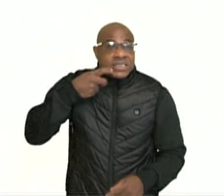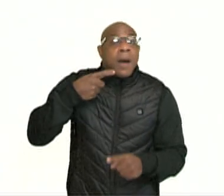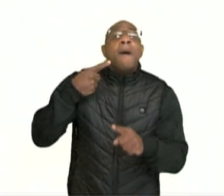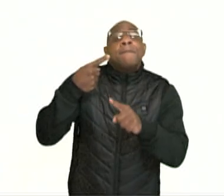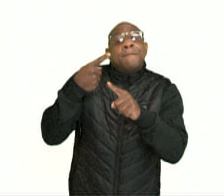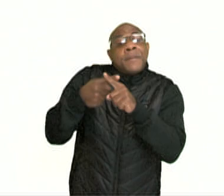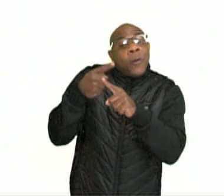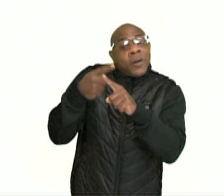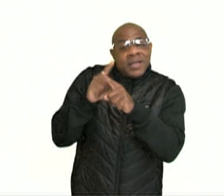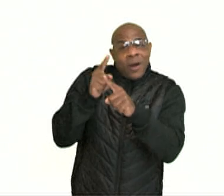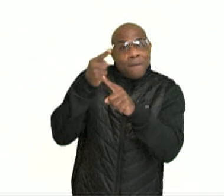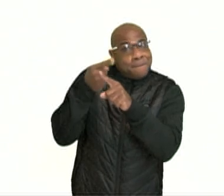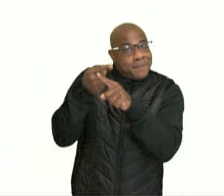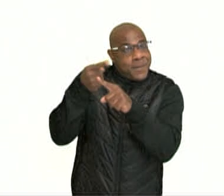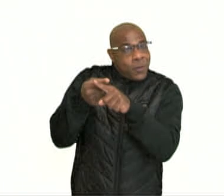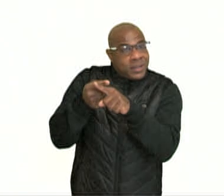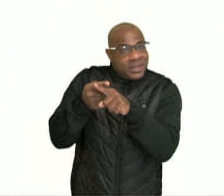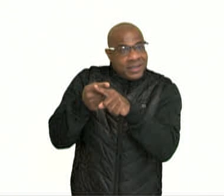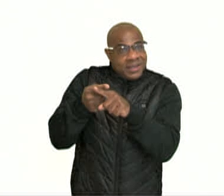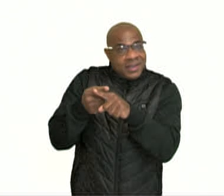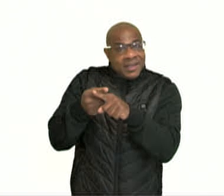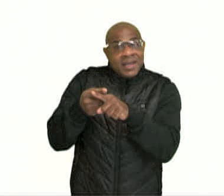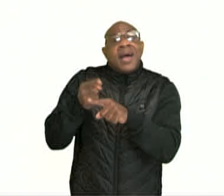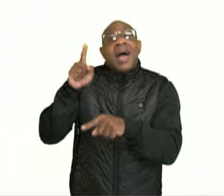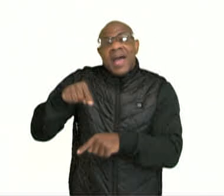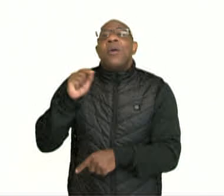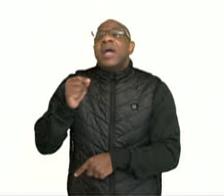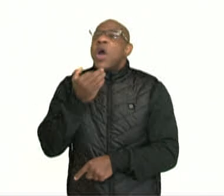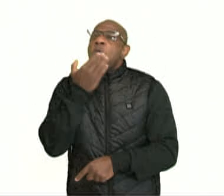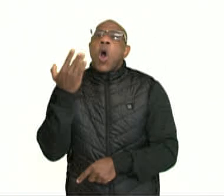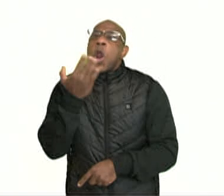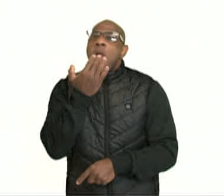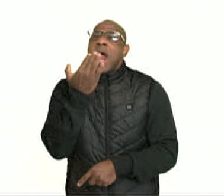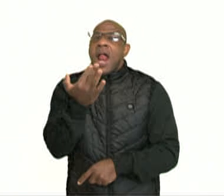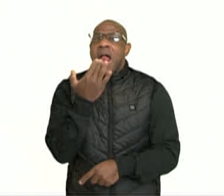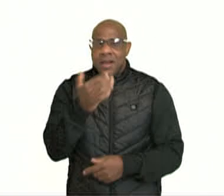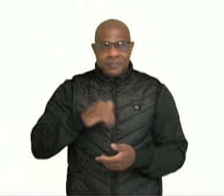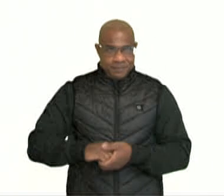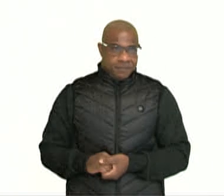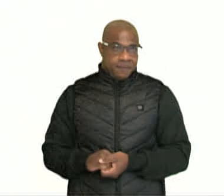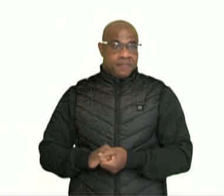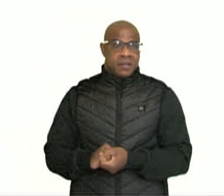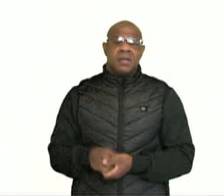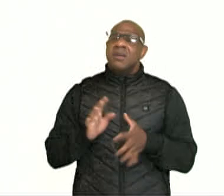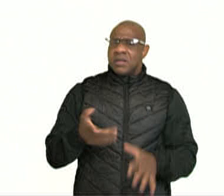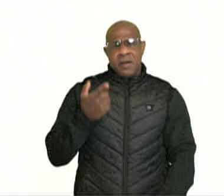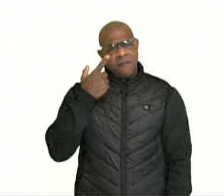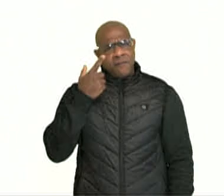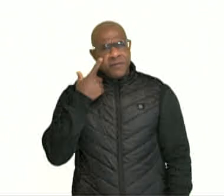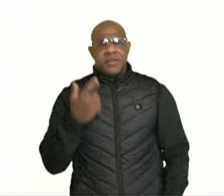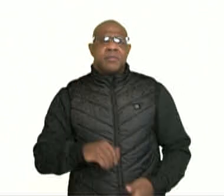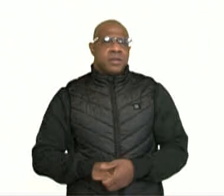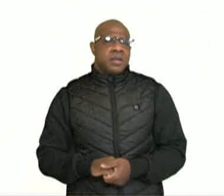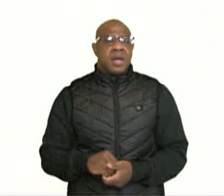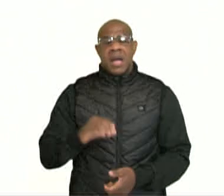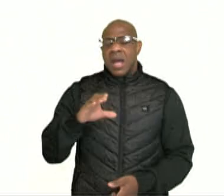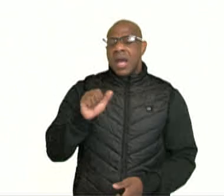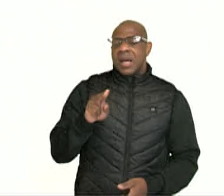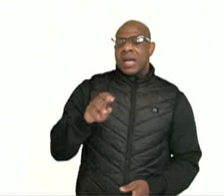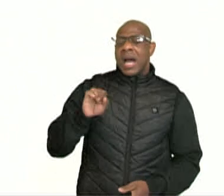uma oração subordinada adverbial causal. Como vimos, em toda causa existe